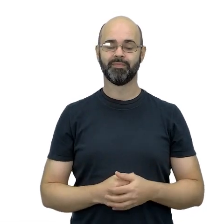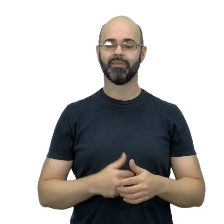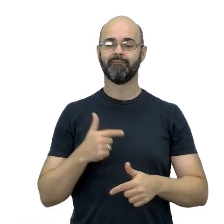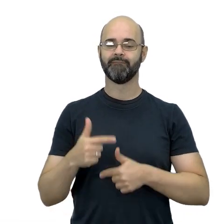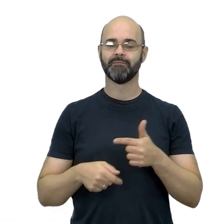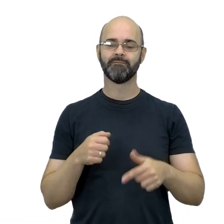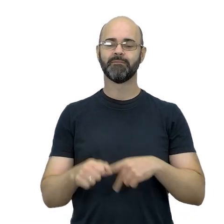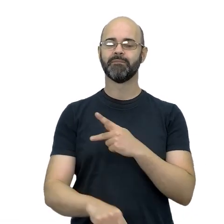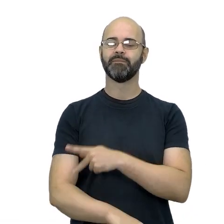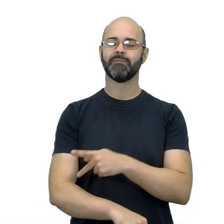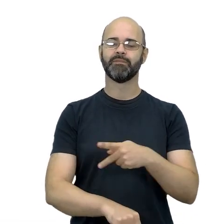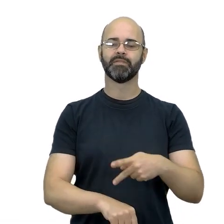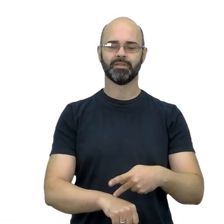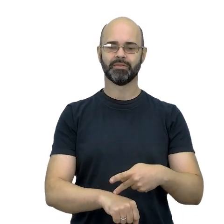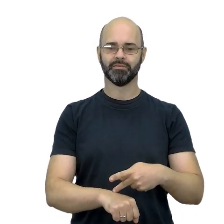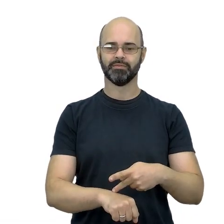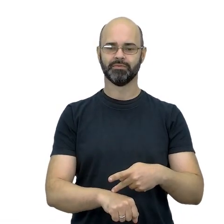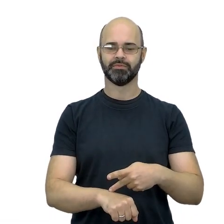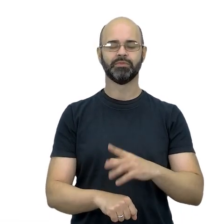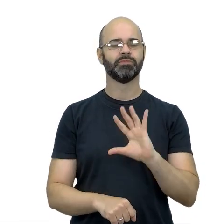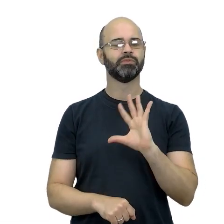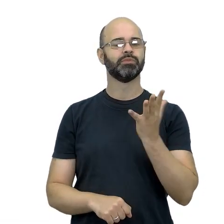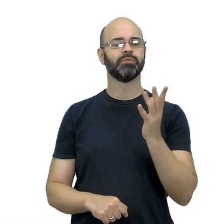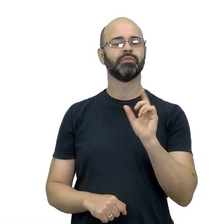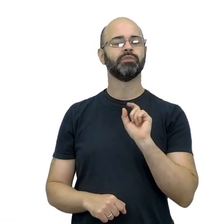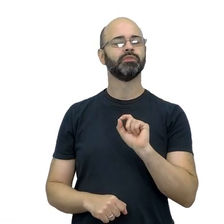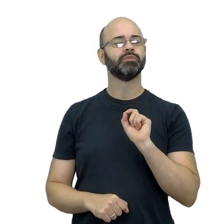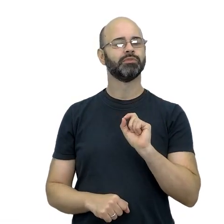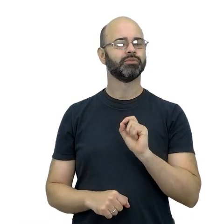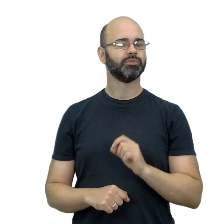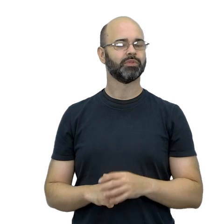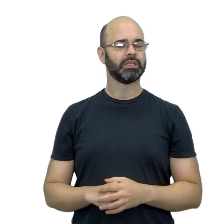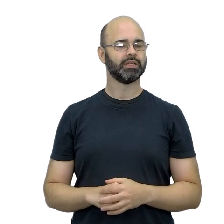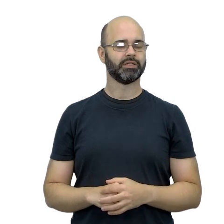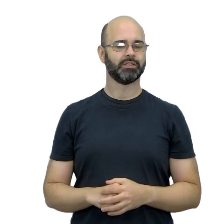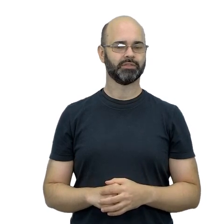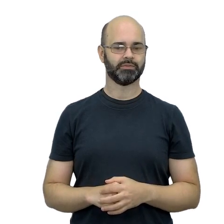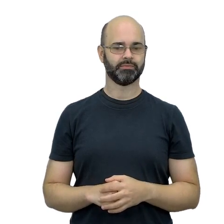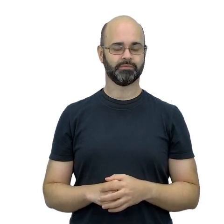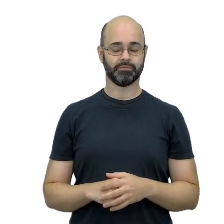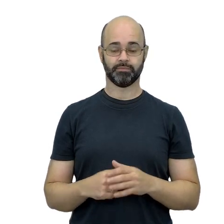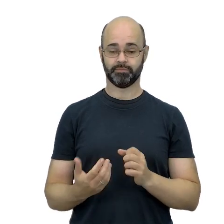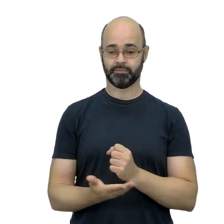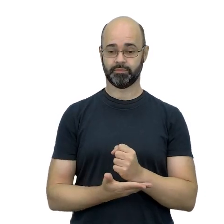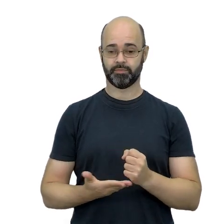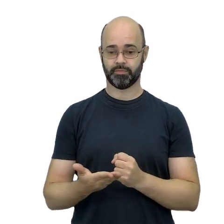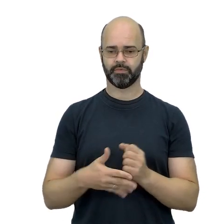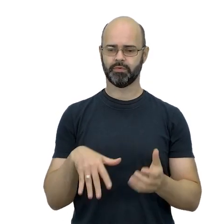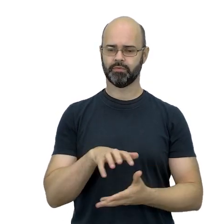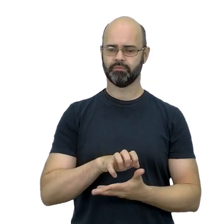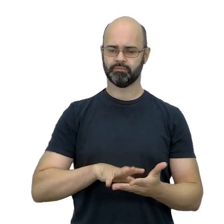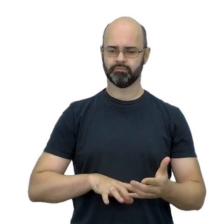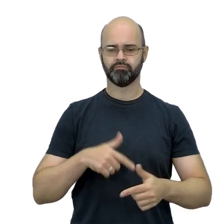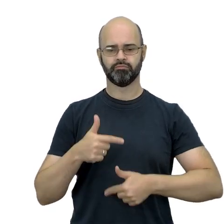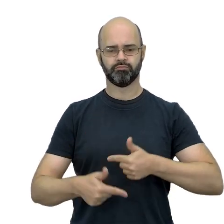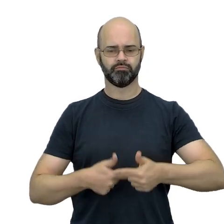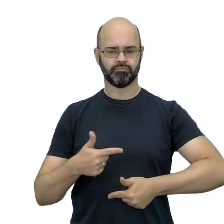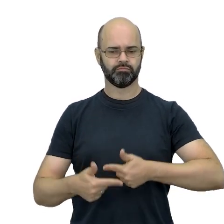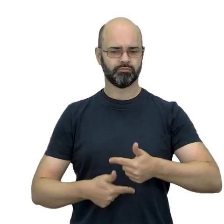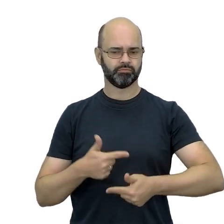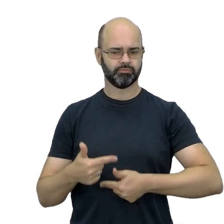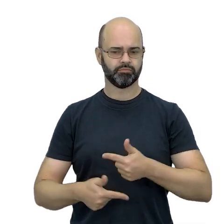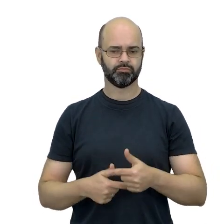trabalho pedagógico articulado, pautado em um planejamento de atividades que envolvem um